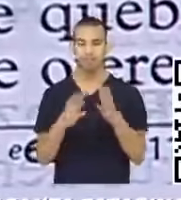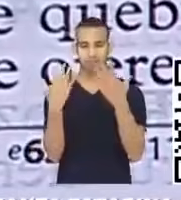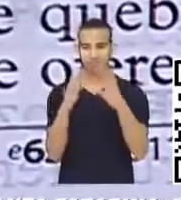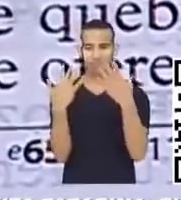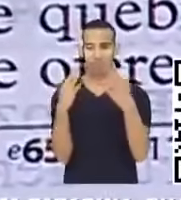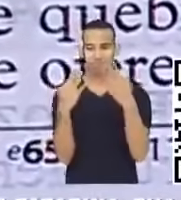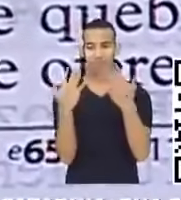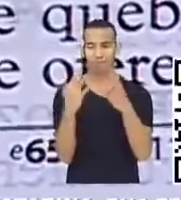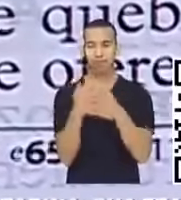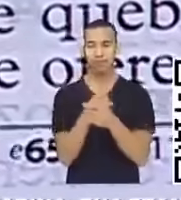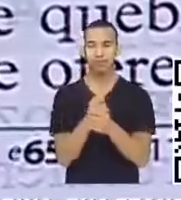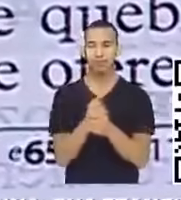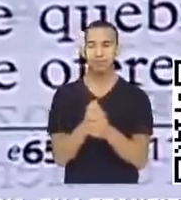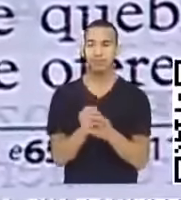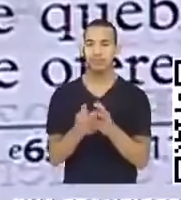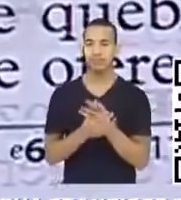E aí